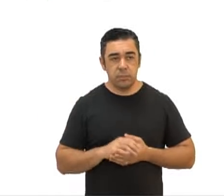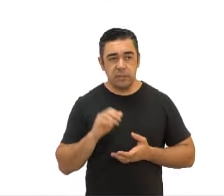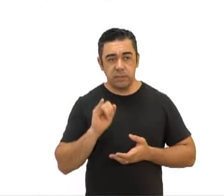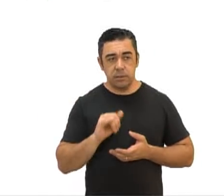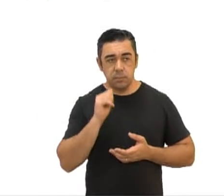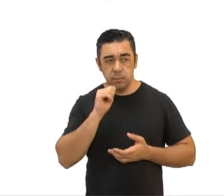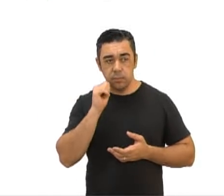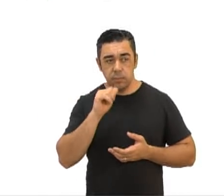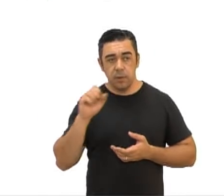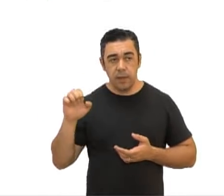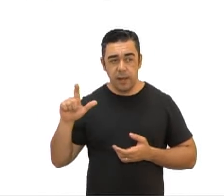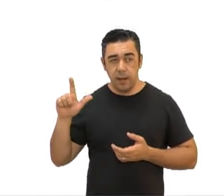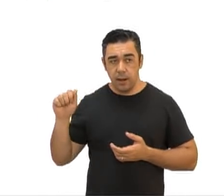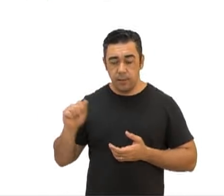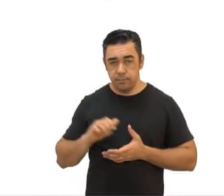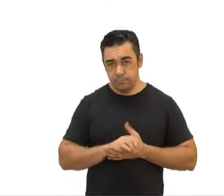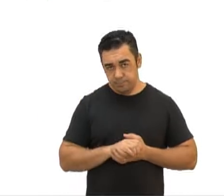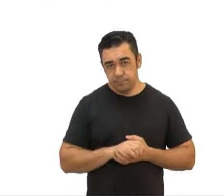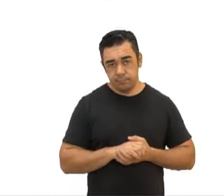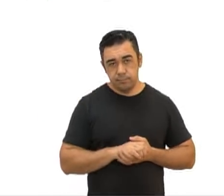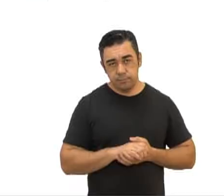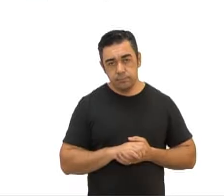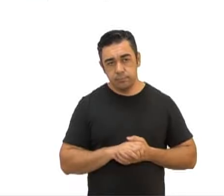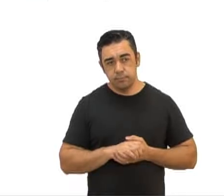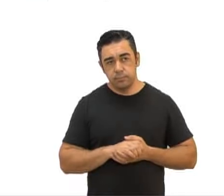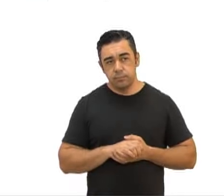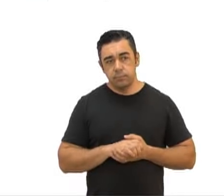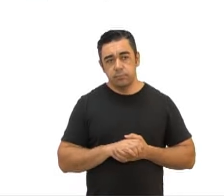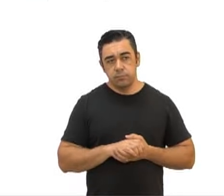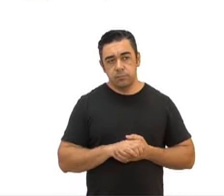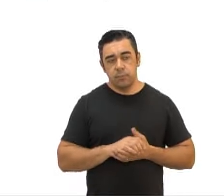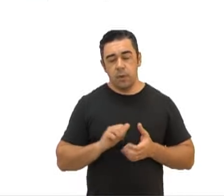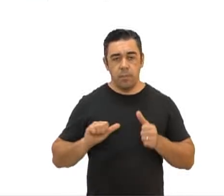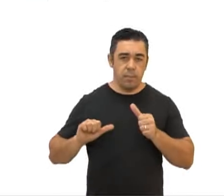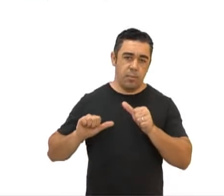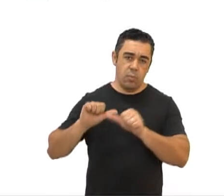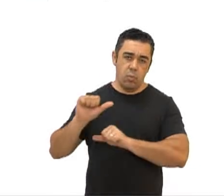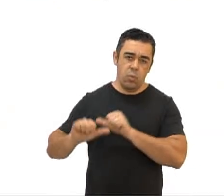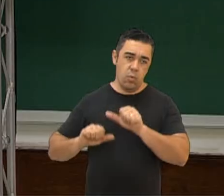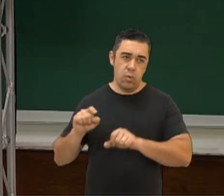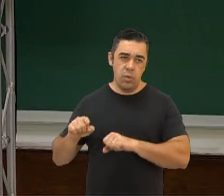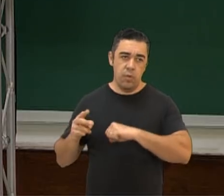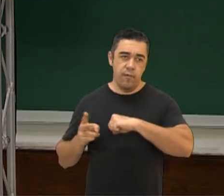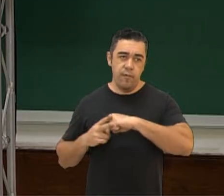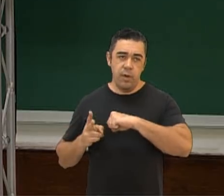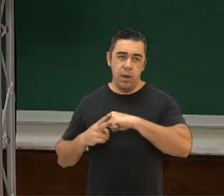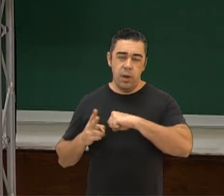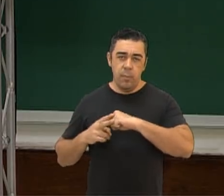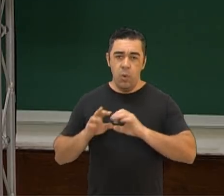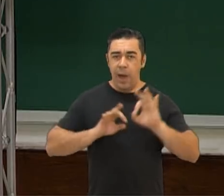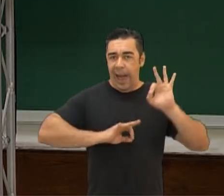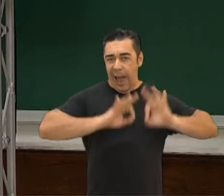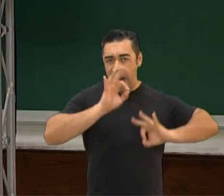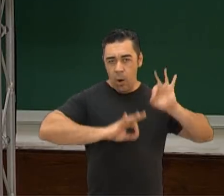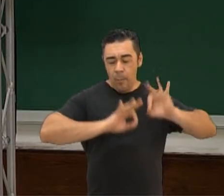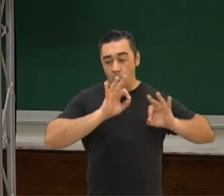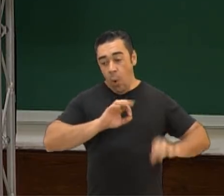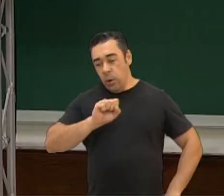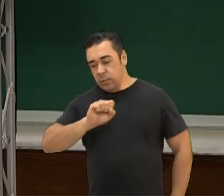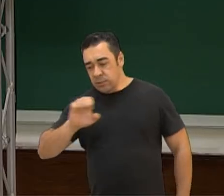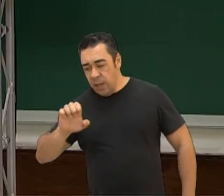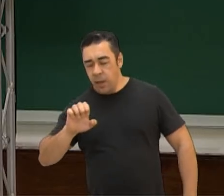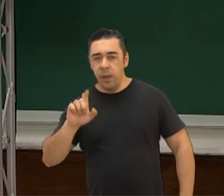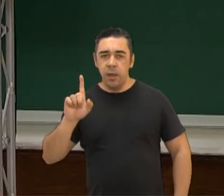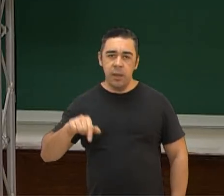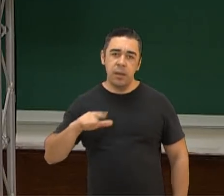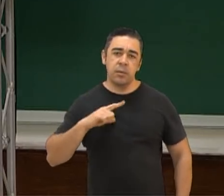sultão, se refere a ela. Então, a gente tem ali, né, que eu transformo também o verbo arrumar, né, num verbo de colocação pronominal